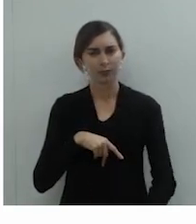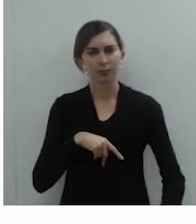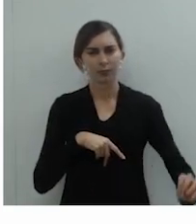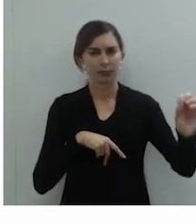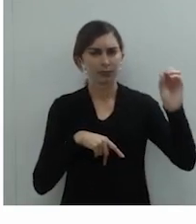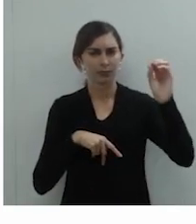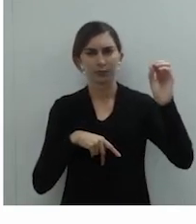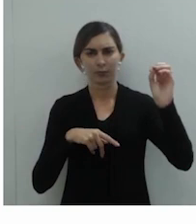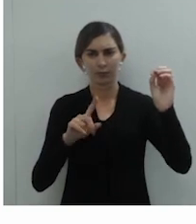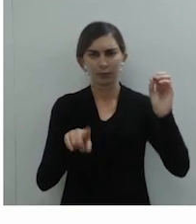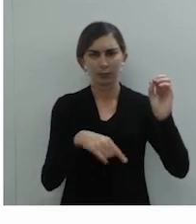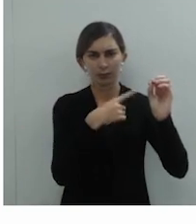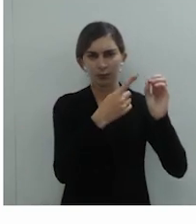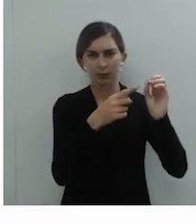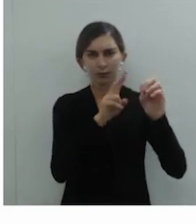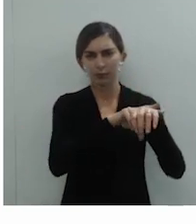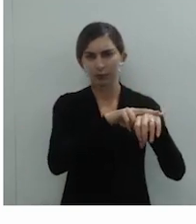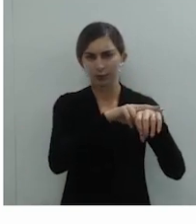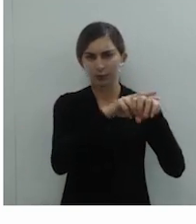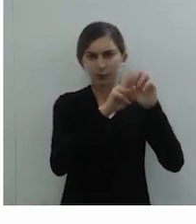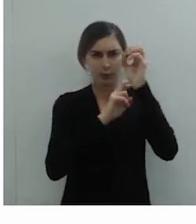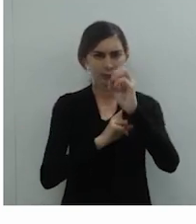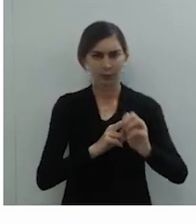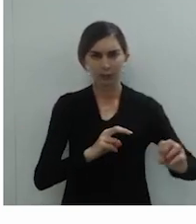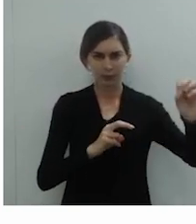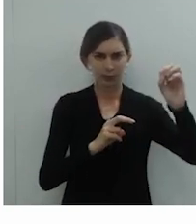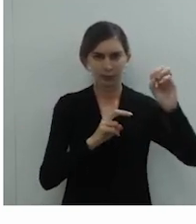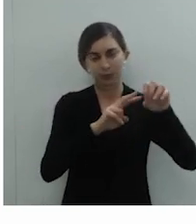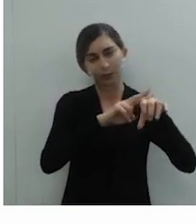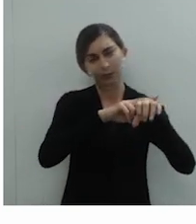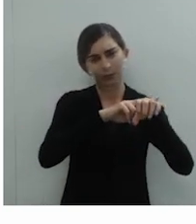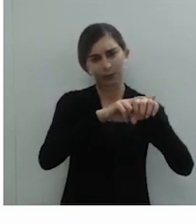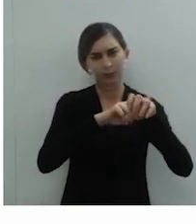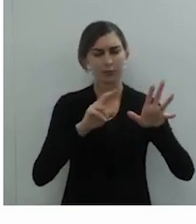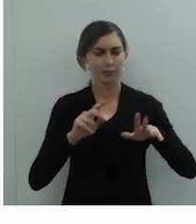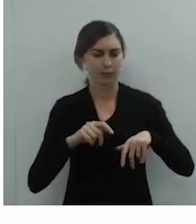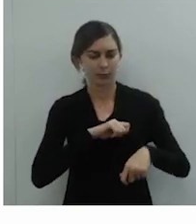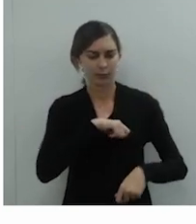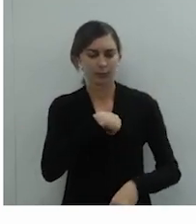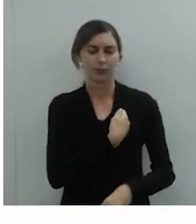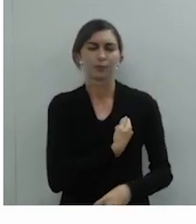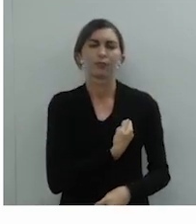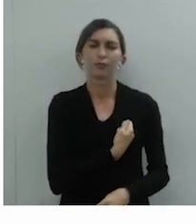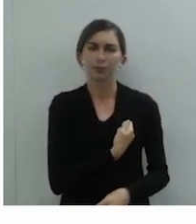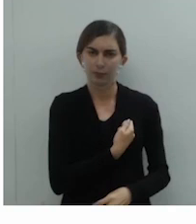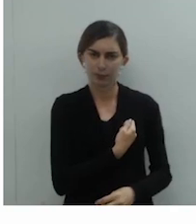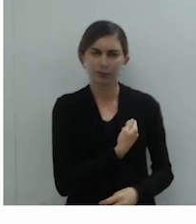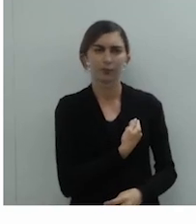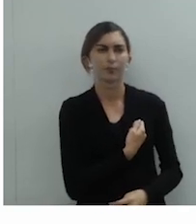E esse lado verde a oeste da Espanha.